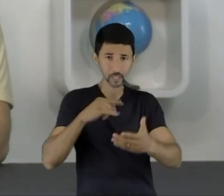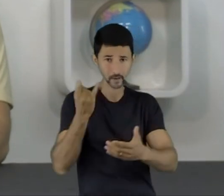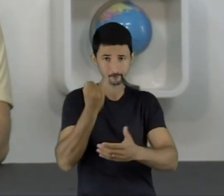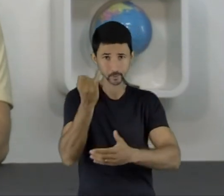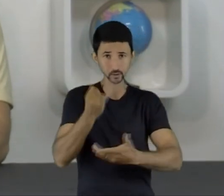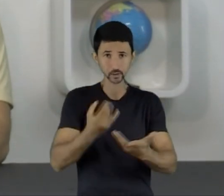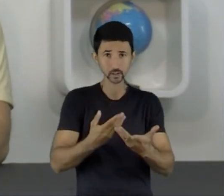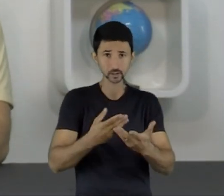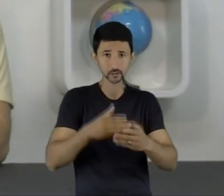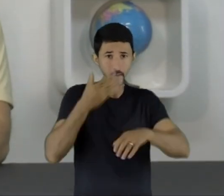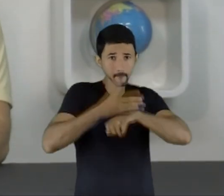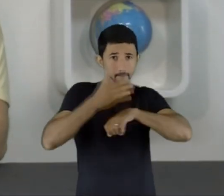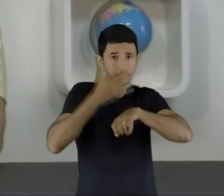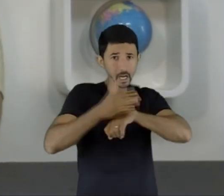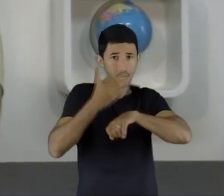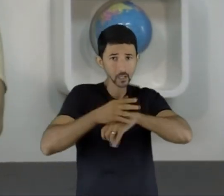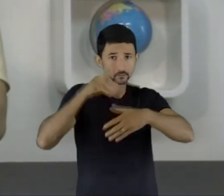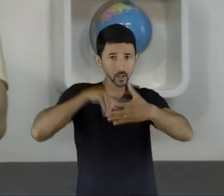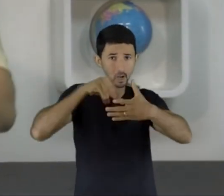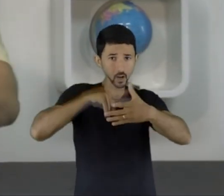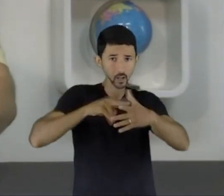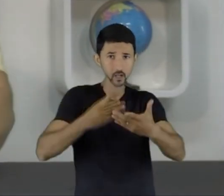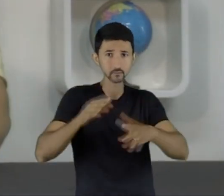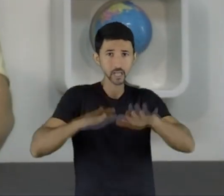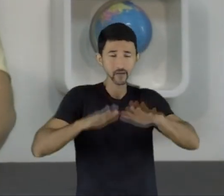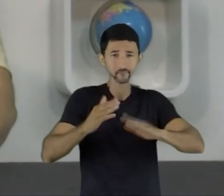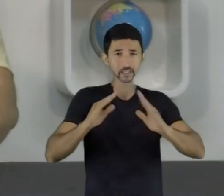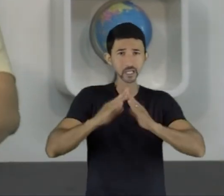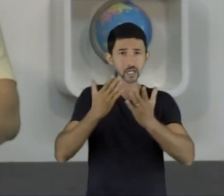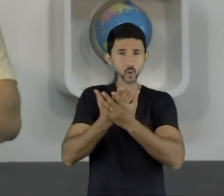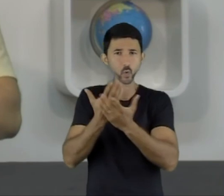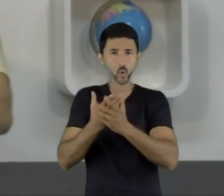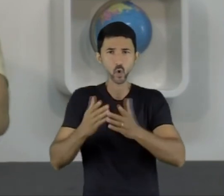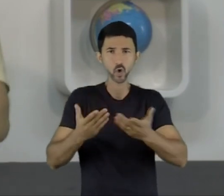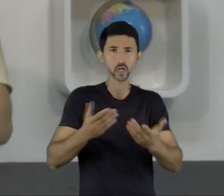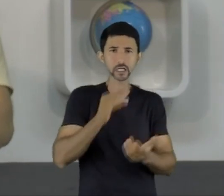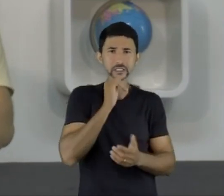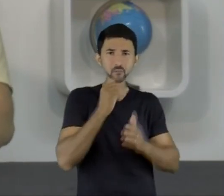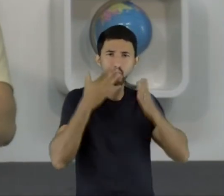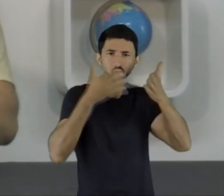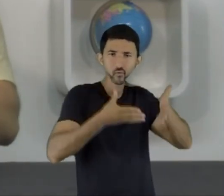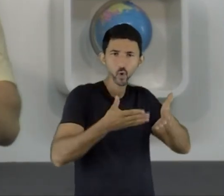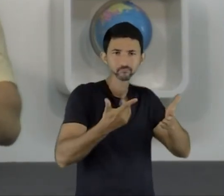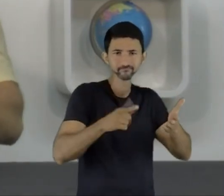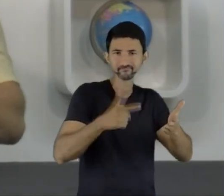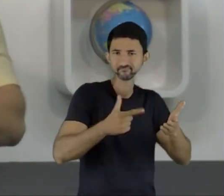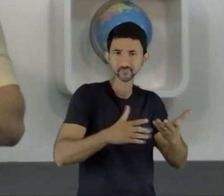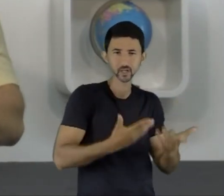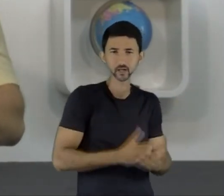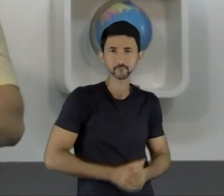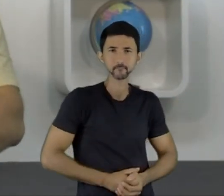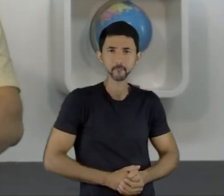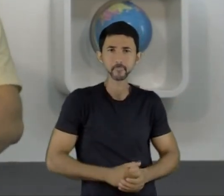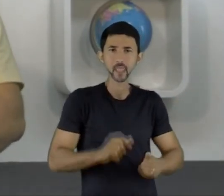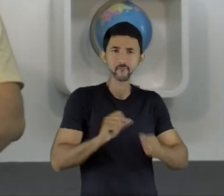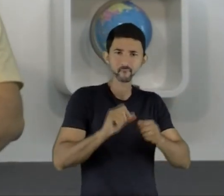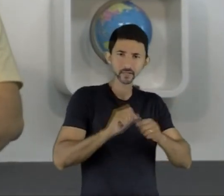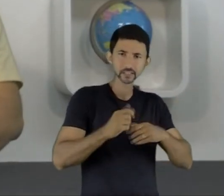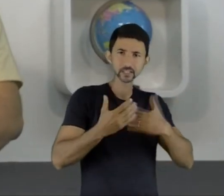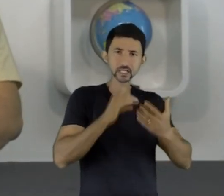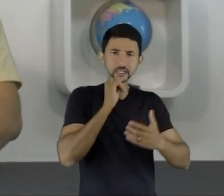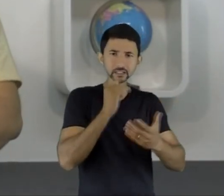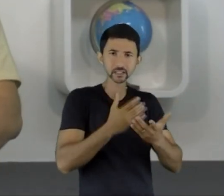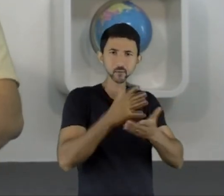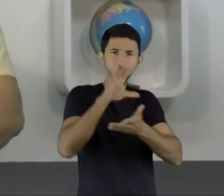importante você ter essa prática. Apesar de algumas escolas, elas não direcionam a isso. Ela direciona você o quê?